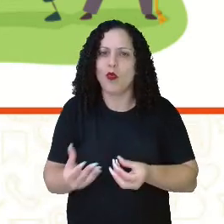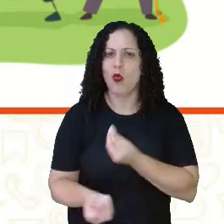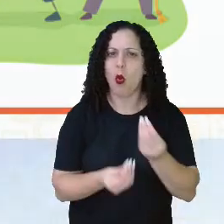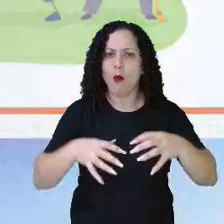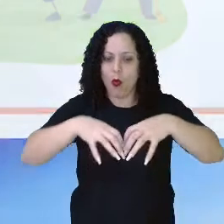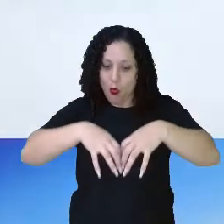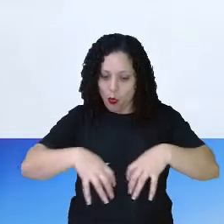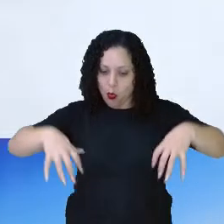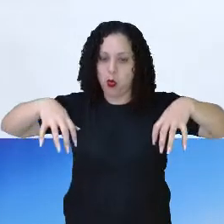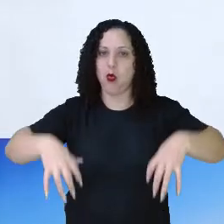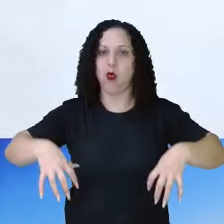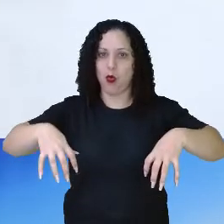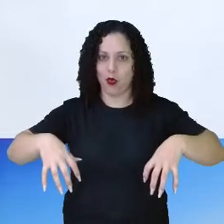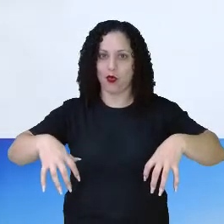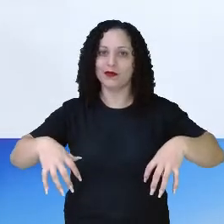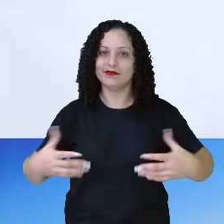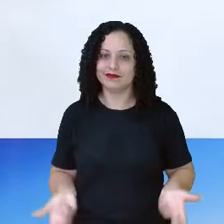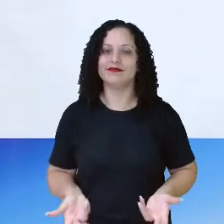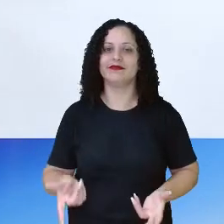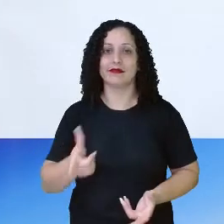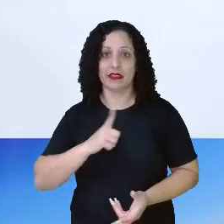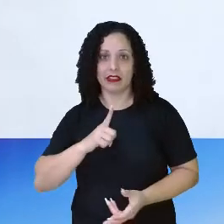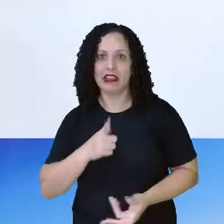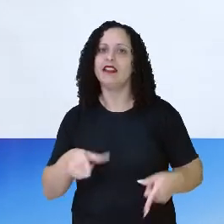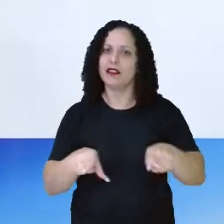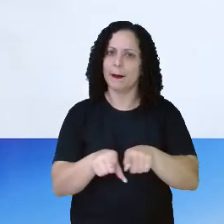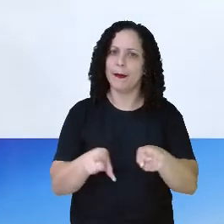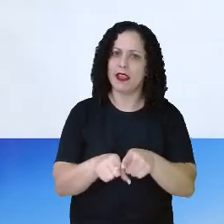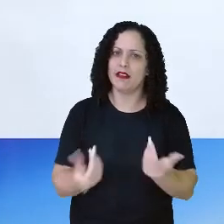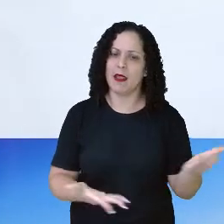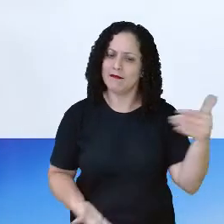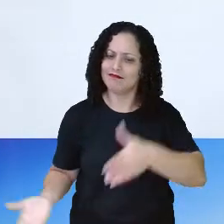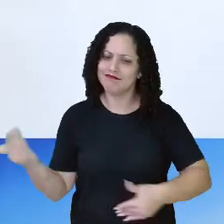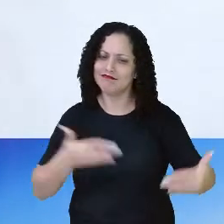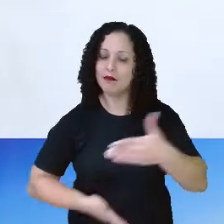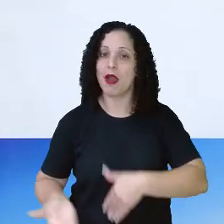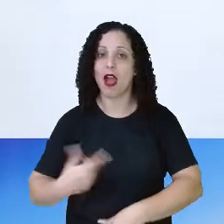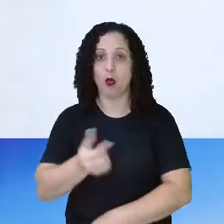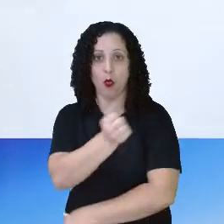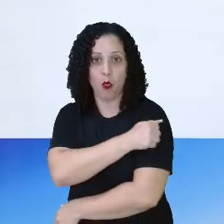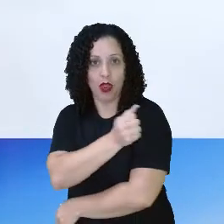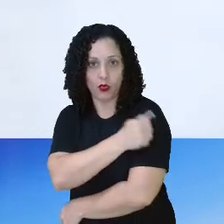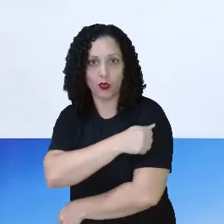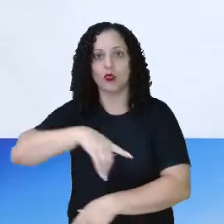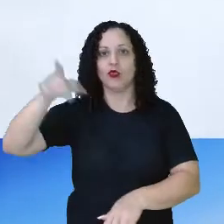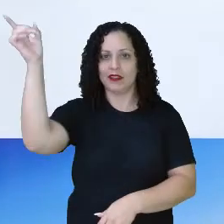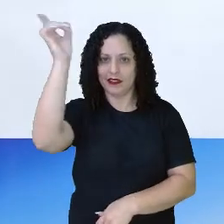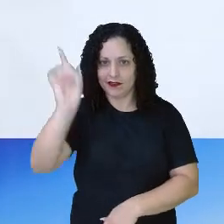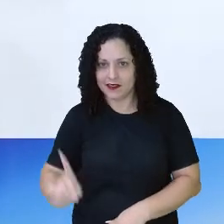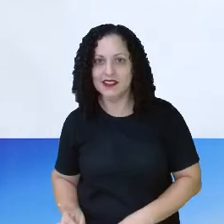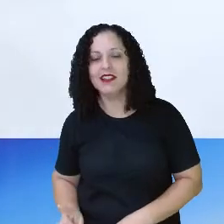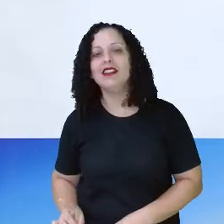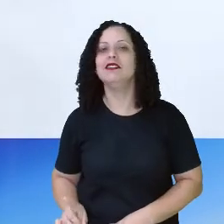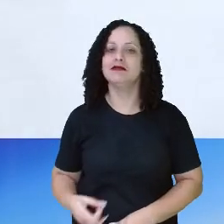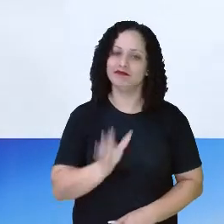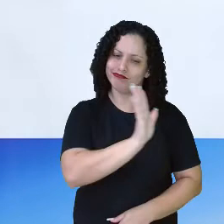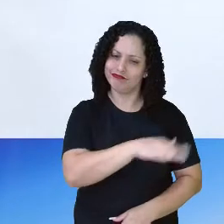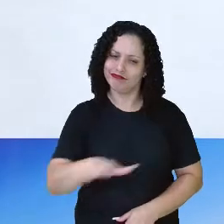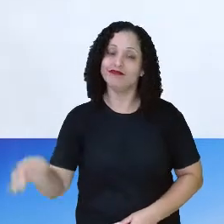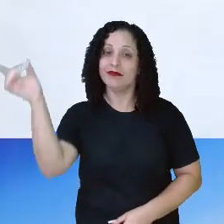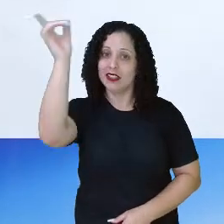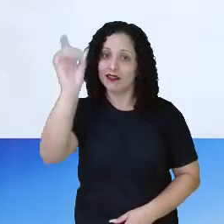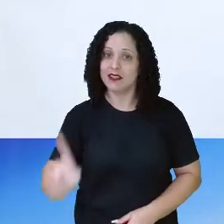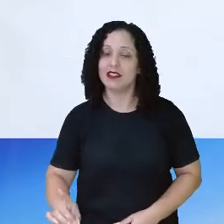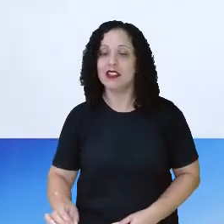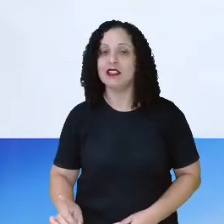cada equipe, com um estudante com deficiência, não é? Porque estamos falando do público-alvo da criança com deficiência,